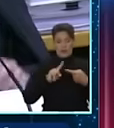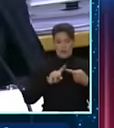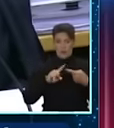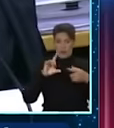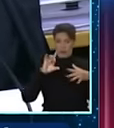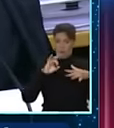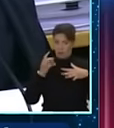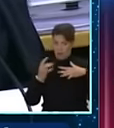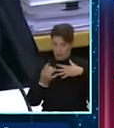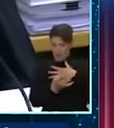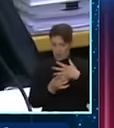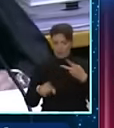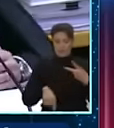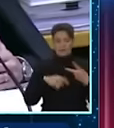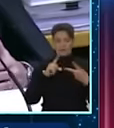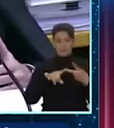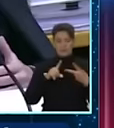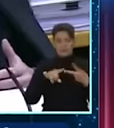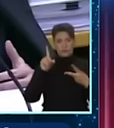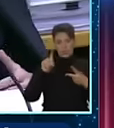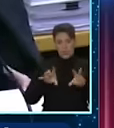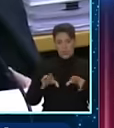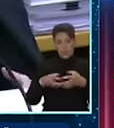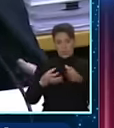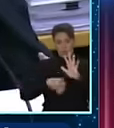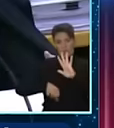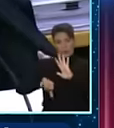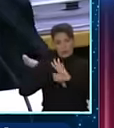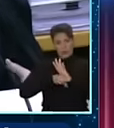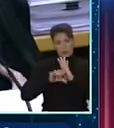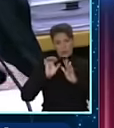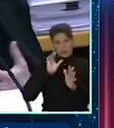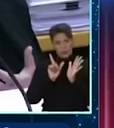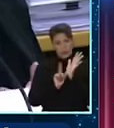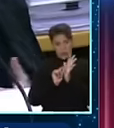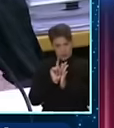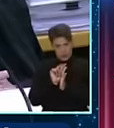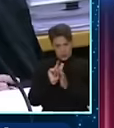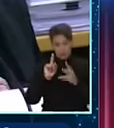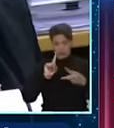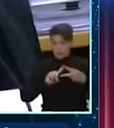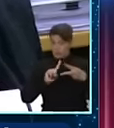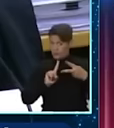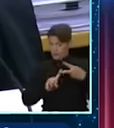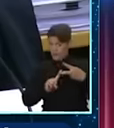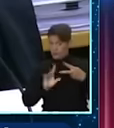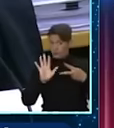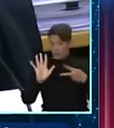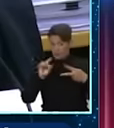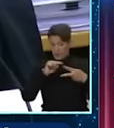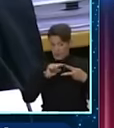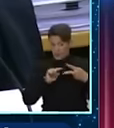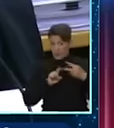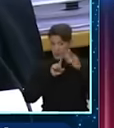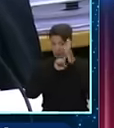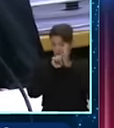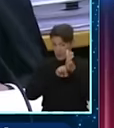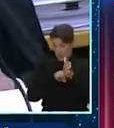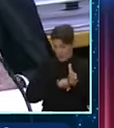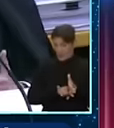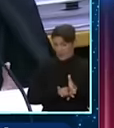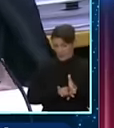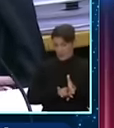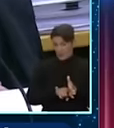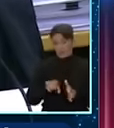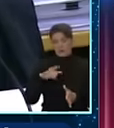fizesse esse é o primeiro ponto e por isso mesmo há o manifestação orgânica eh uma mobilização eh eh civil das pessoas para